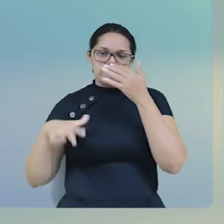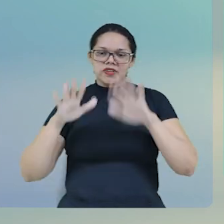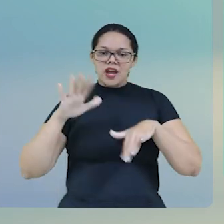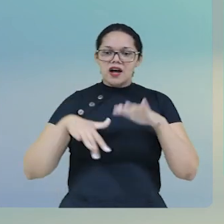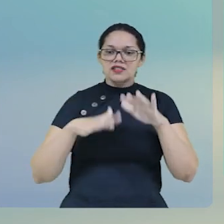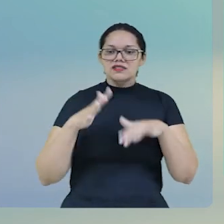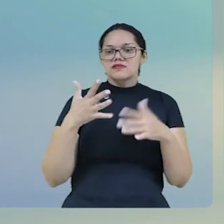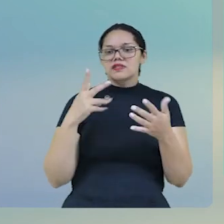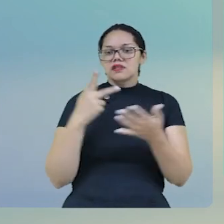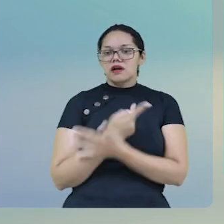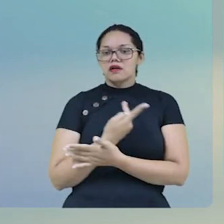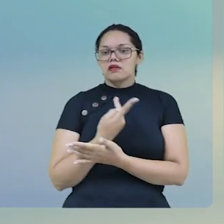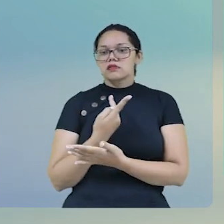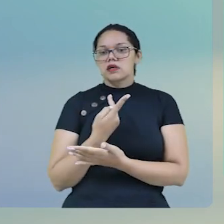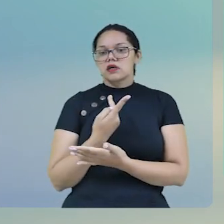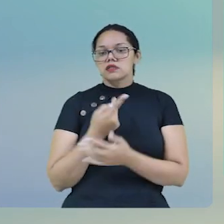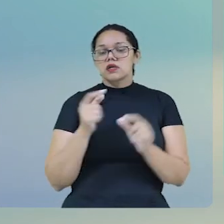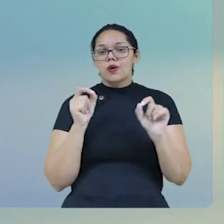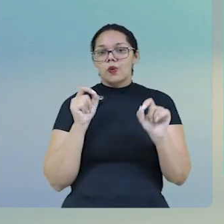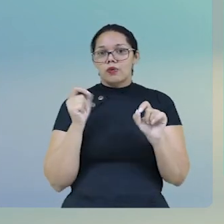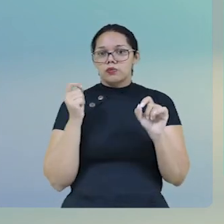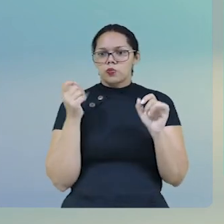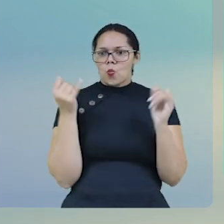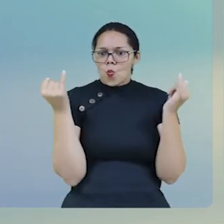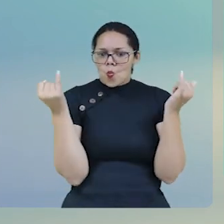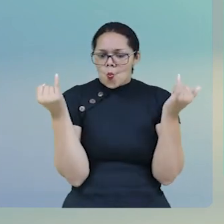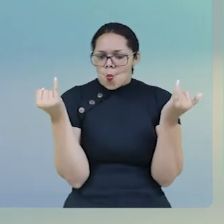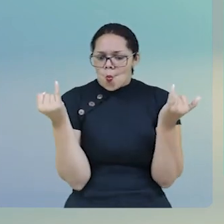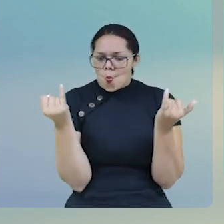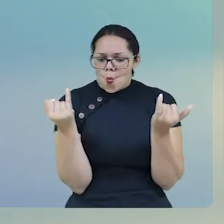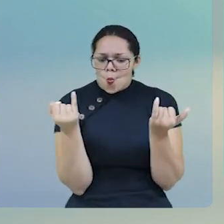transtorno chegam rapidamente à caquexia, um grau extremo de